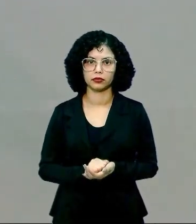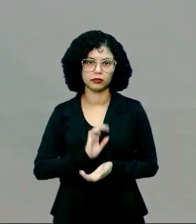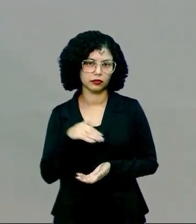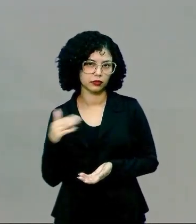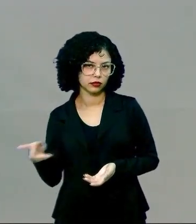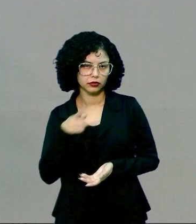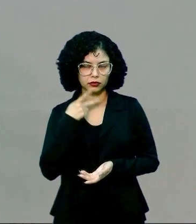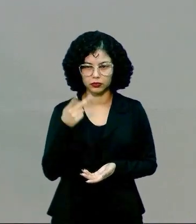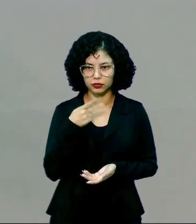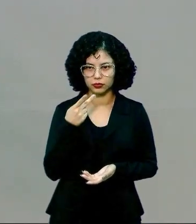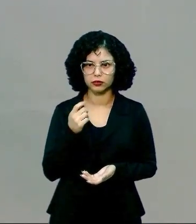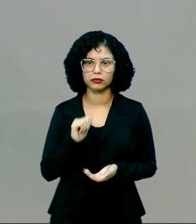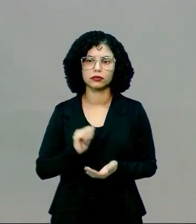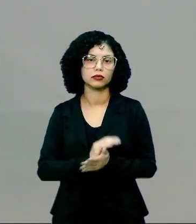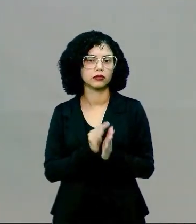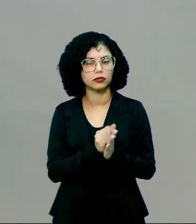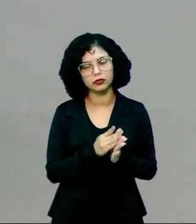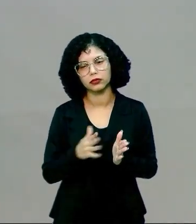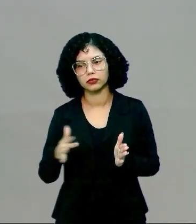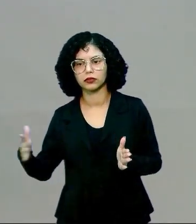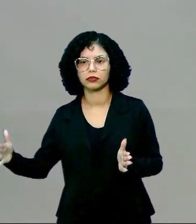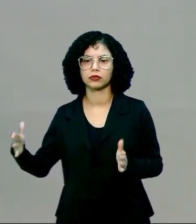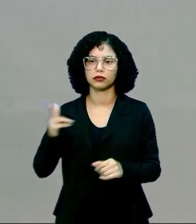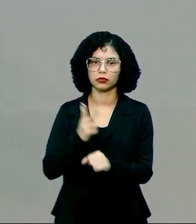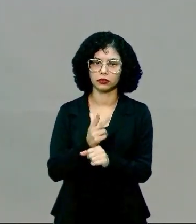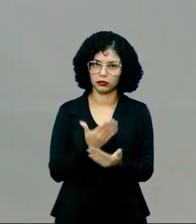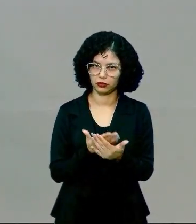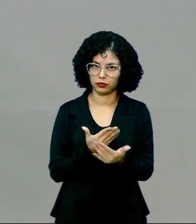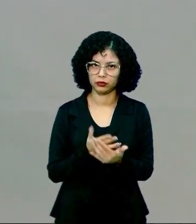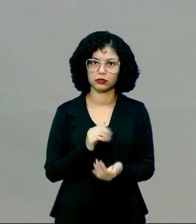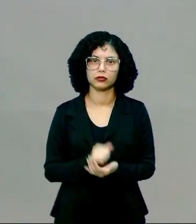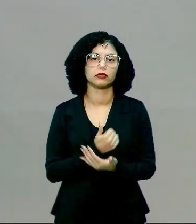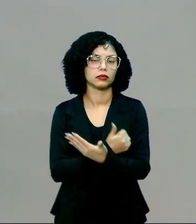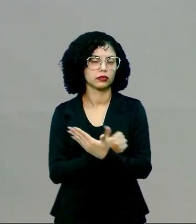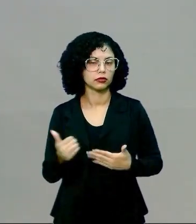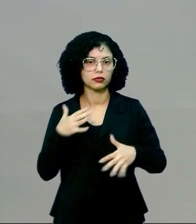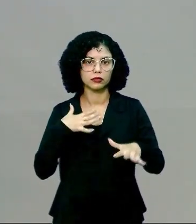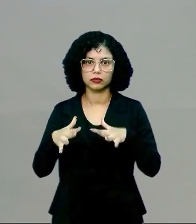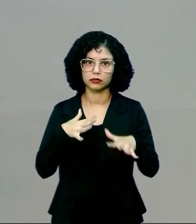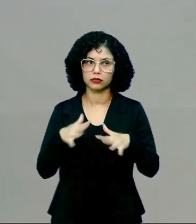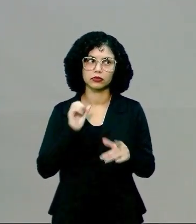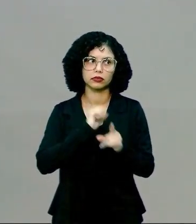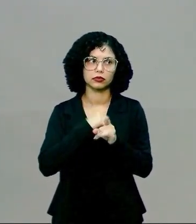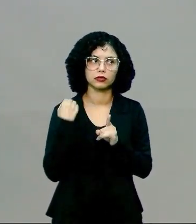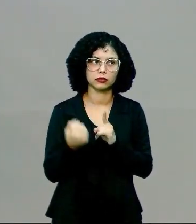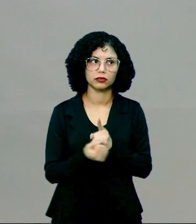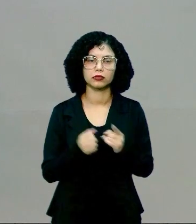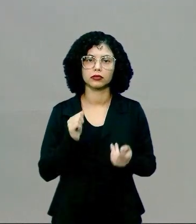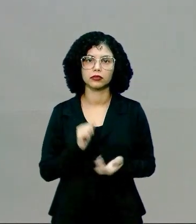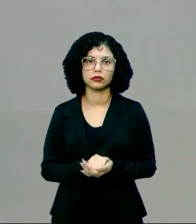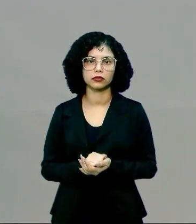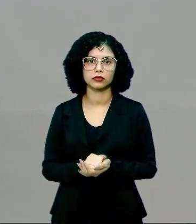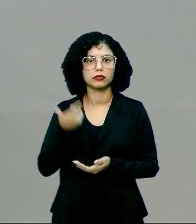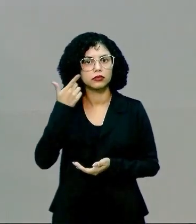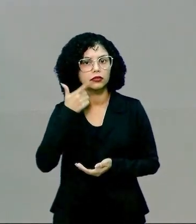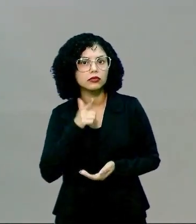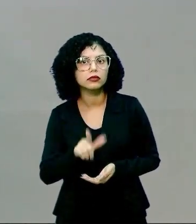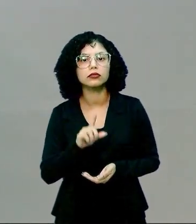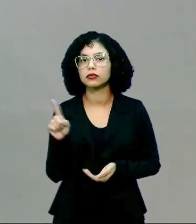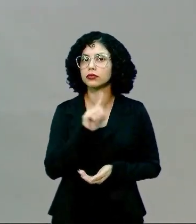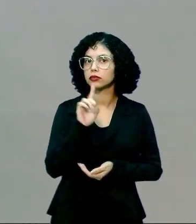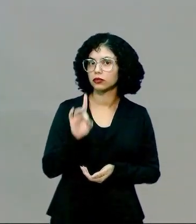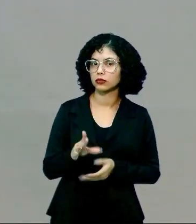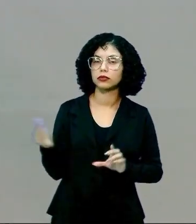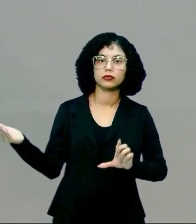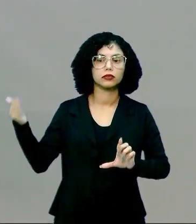eu menciono ao longo dessas videoaulas a ação dos movimentos sociais em garantir não só